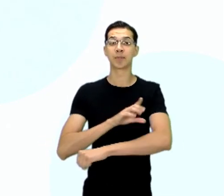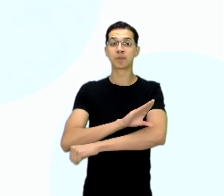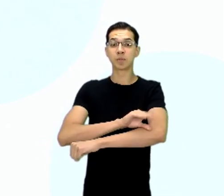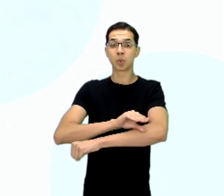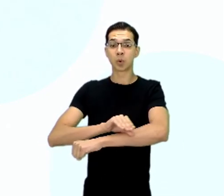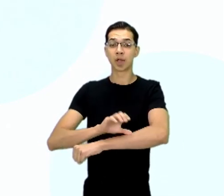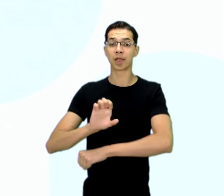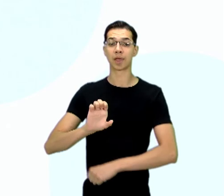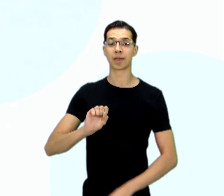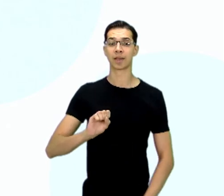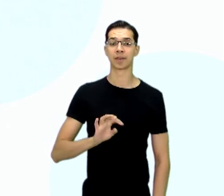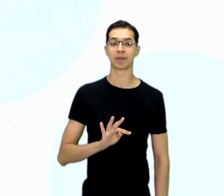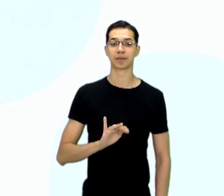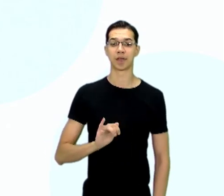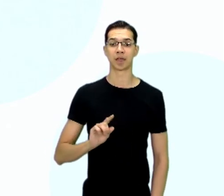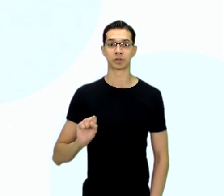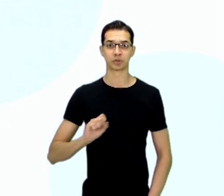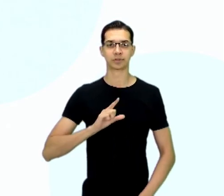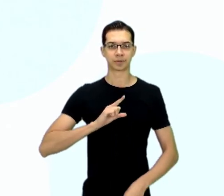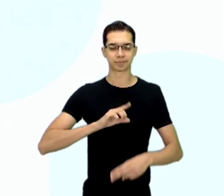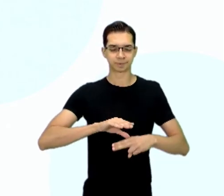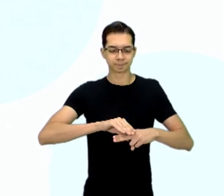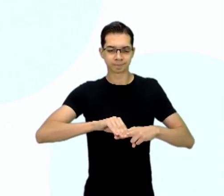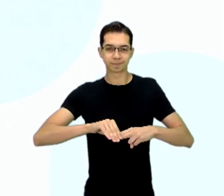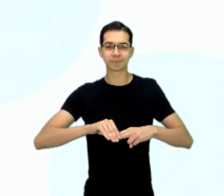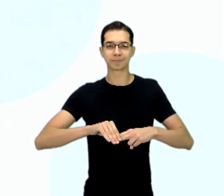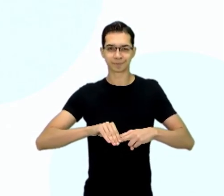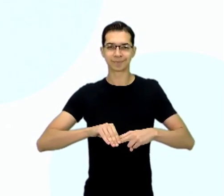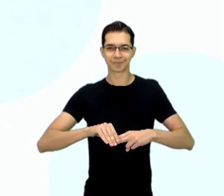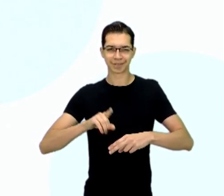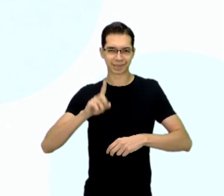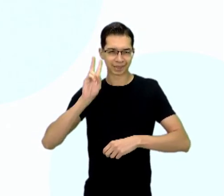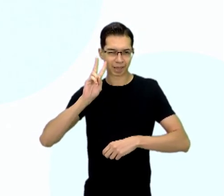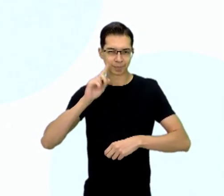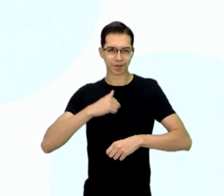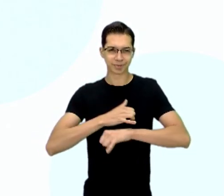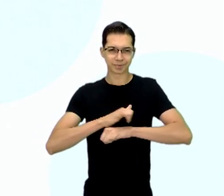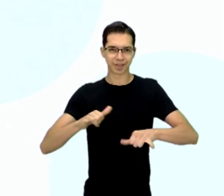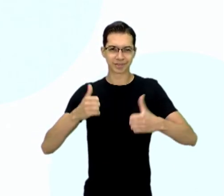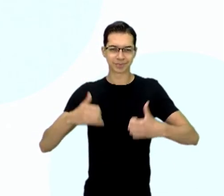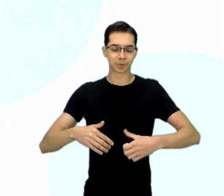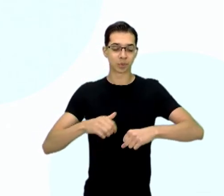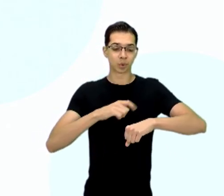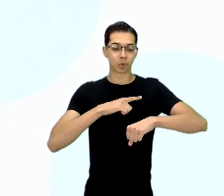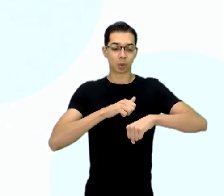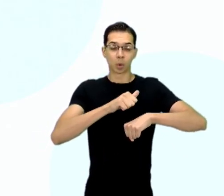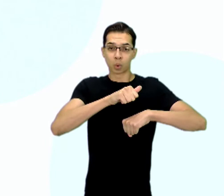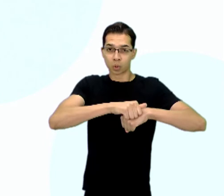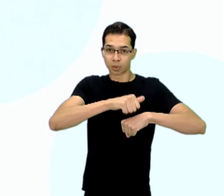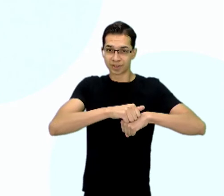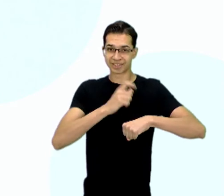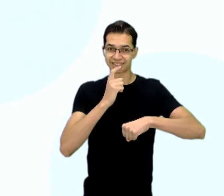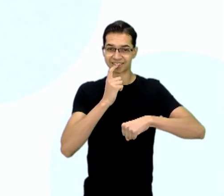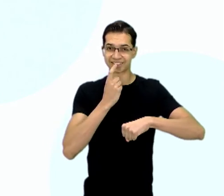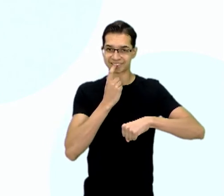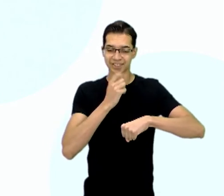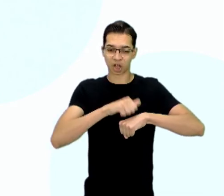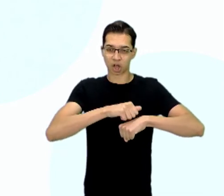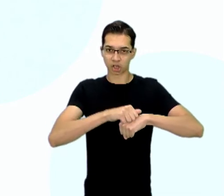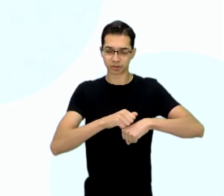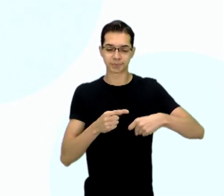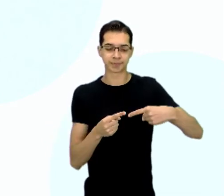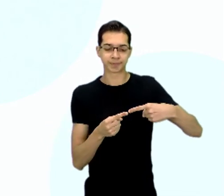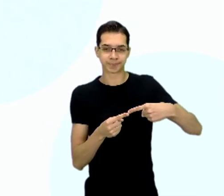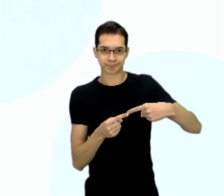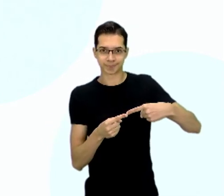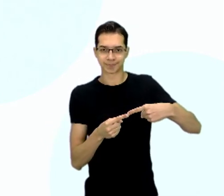que auxiliam na movimentação, e o processo de movimentação, onde acontece o encurtamento e o alongamento dos